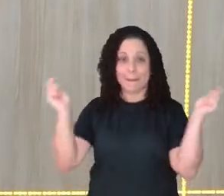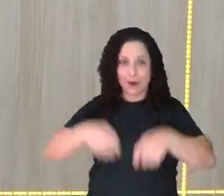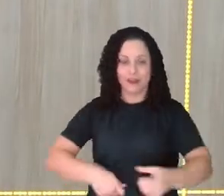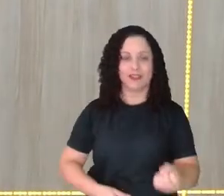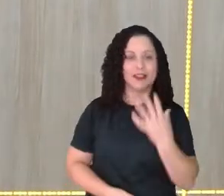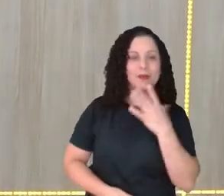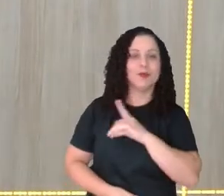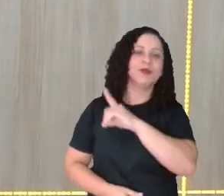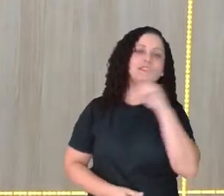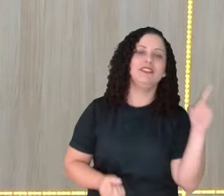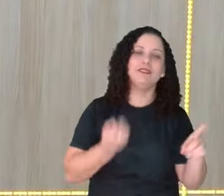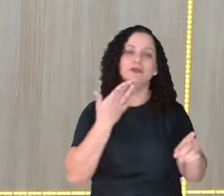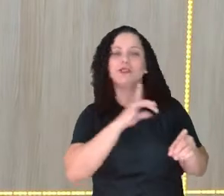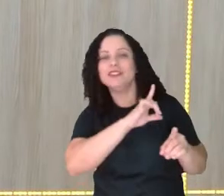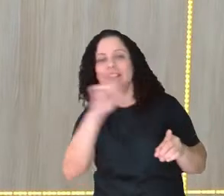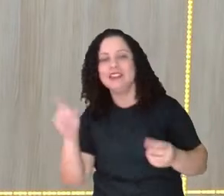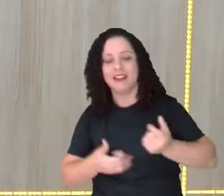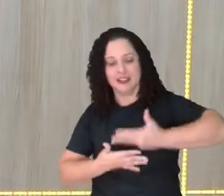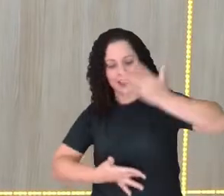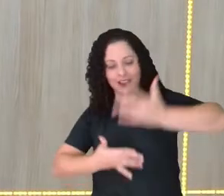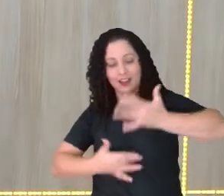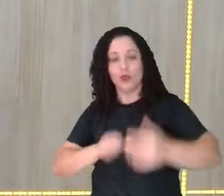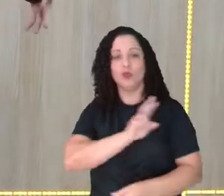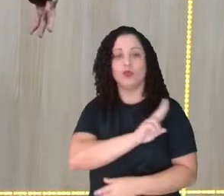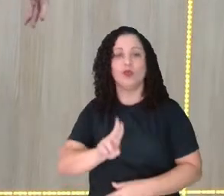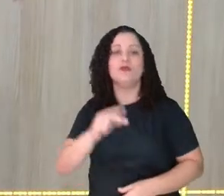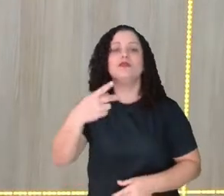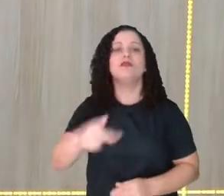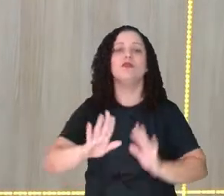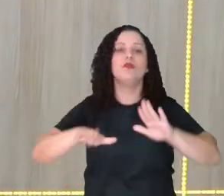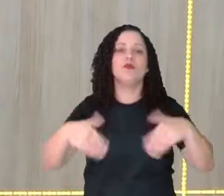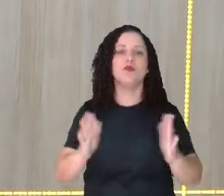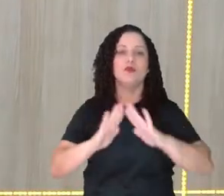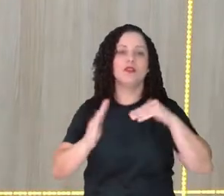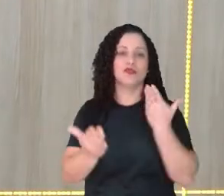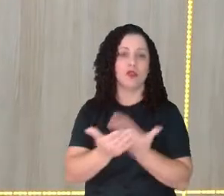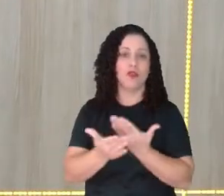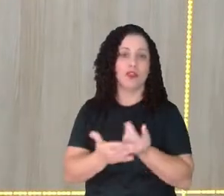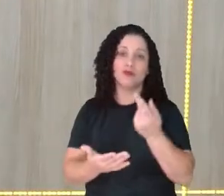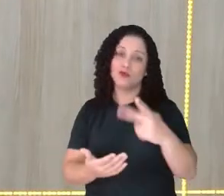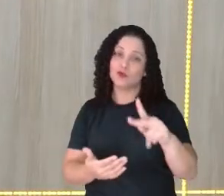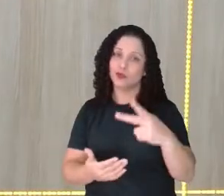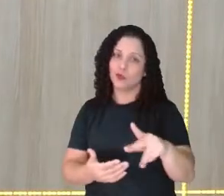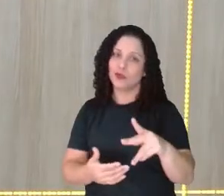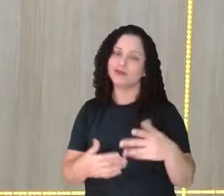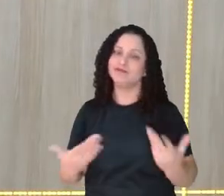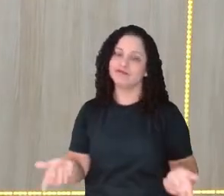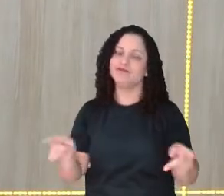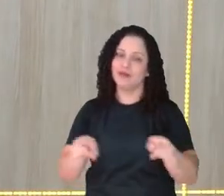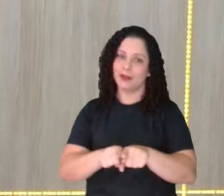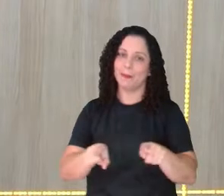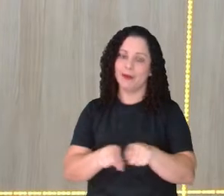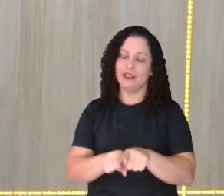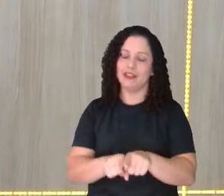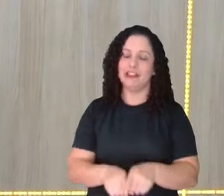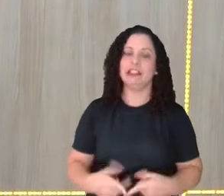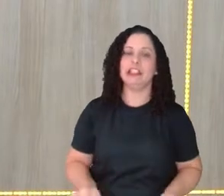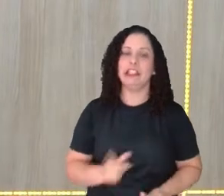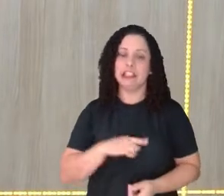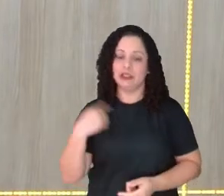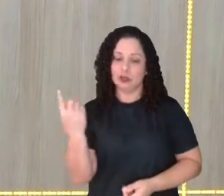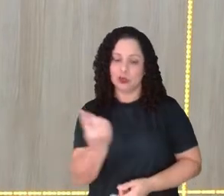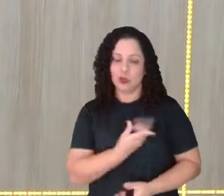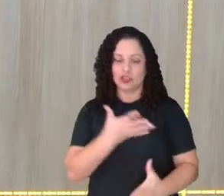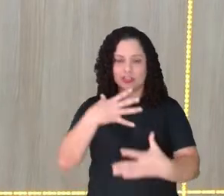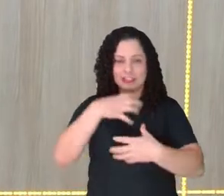já vai colocando aí o seu nome, a escola que você estuda aí de forma presencial. E a gente fica bastante feliz